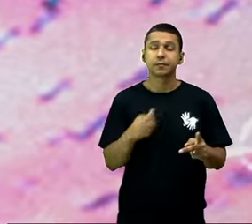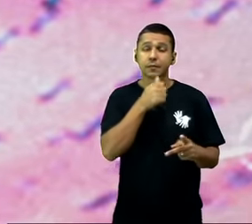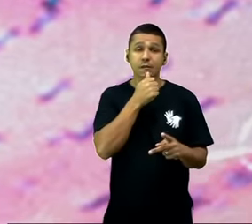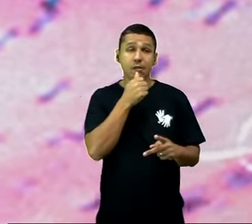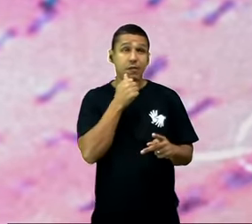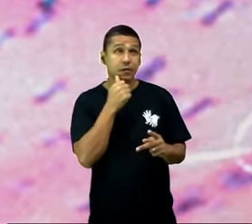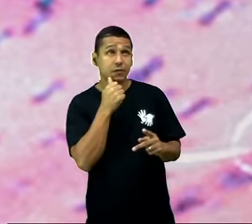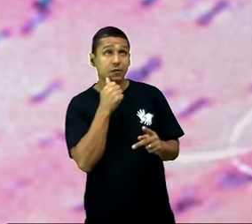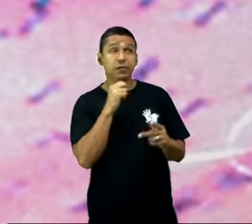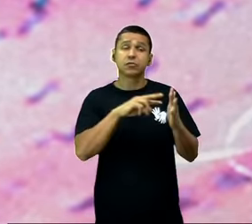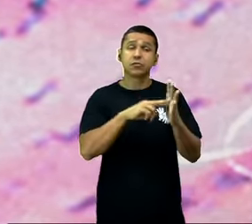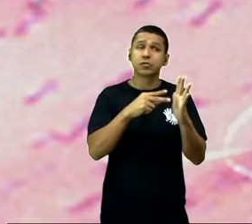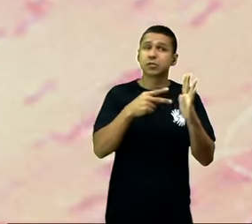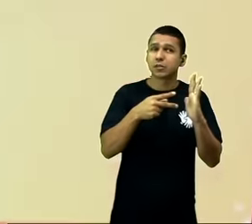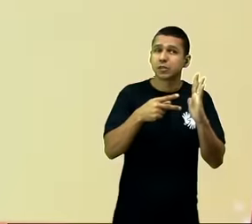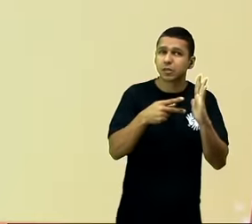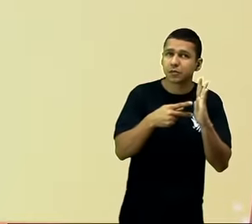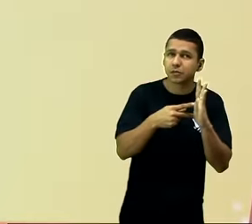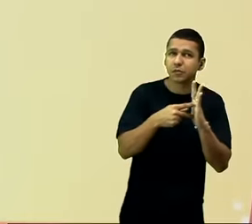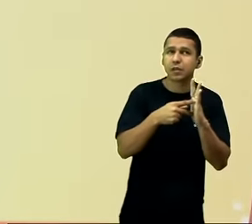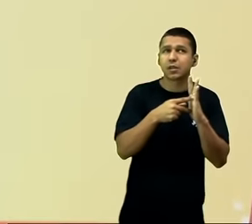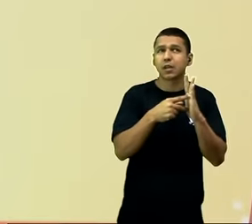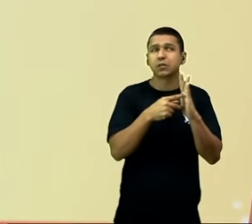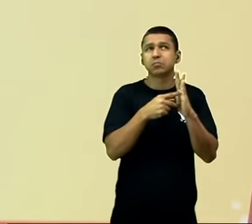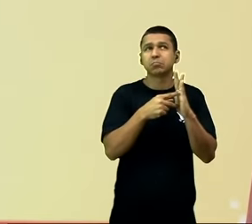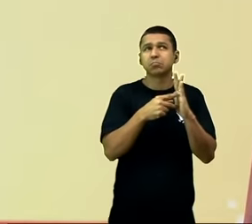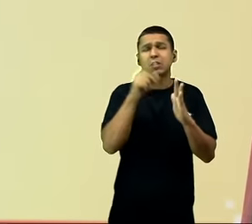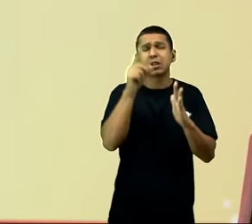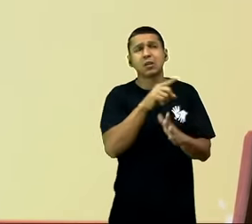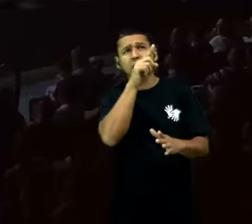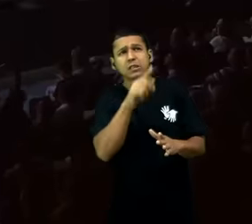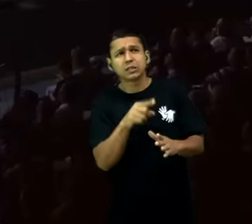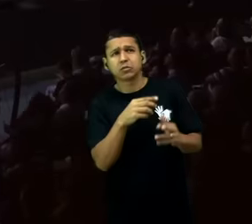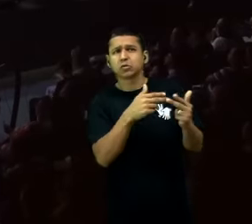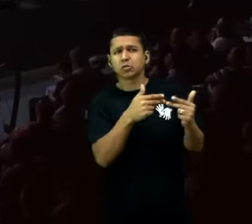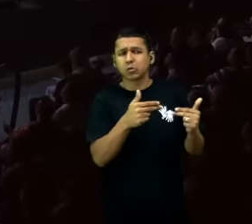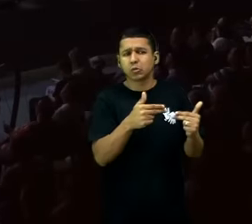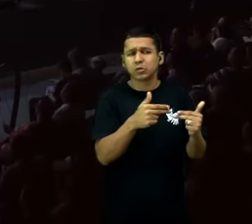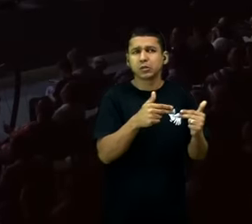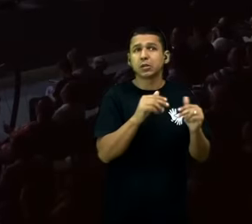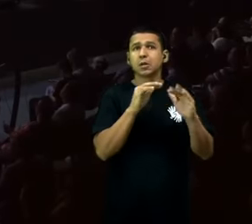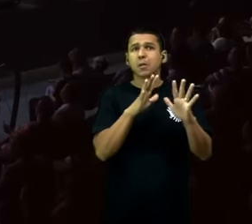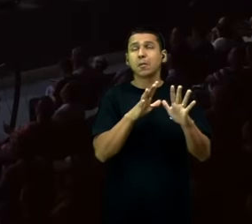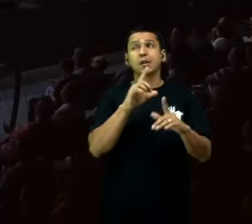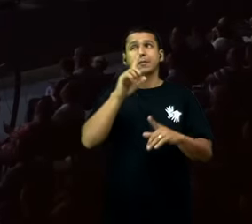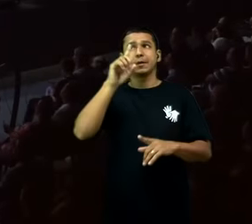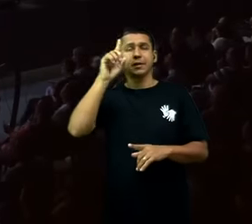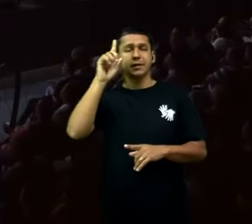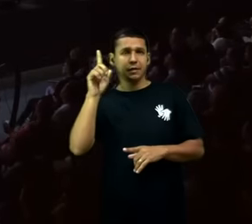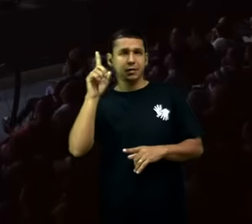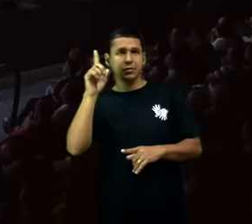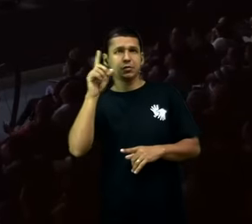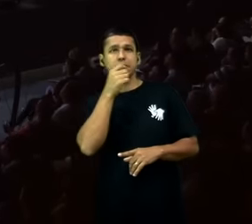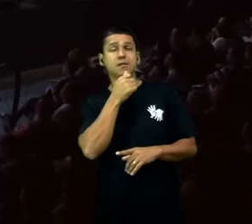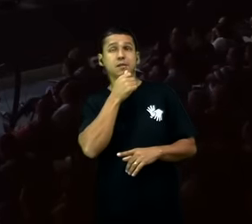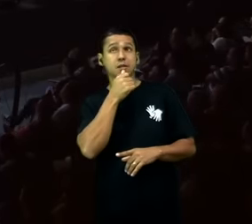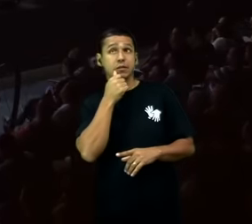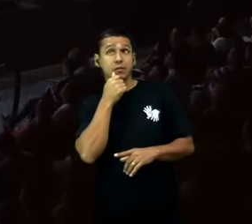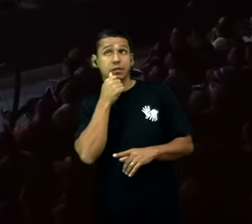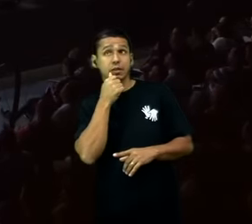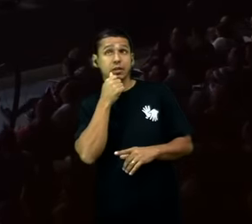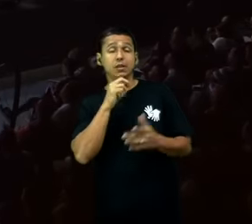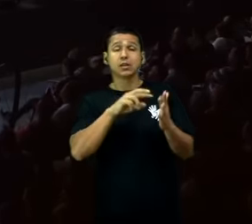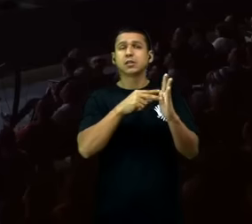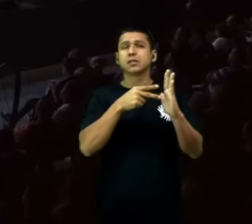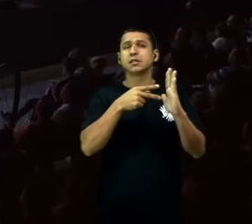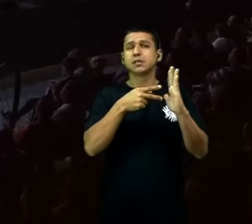nem sempre significa a anulação das coisas. Mas para Deus, muitas das vezes, um sacrifício é o